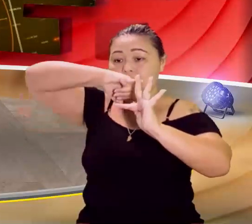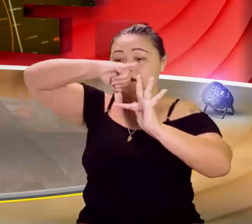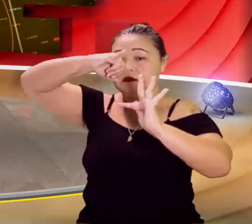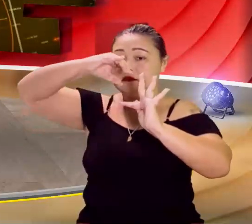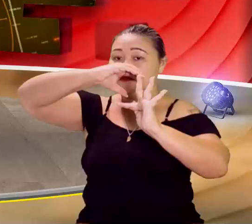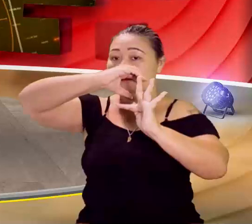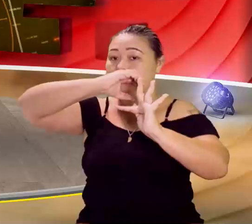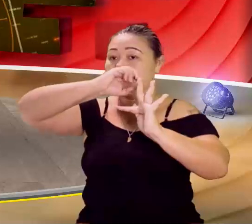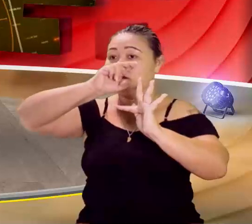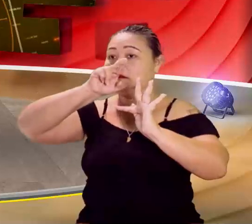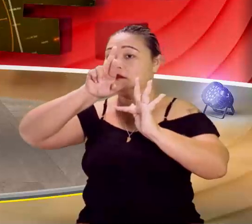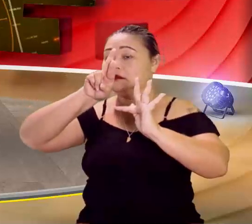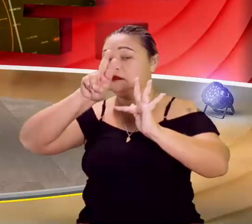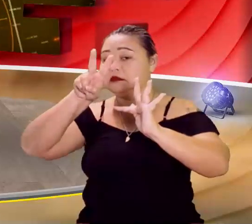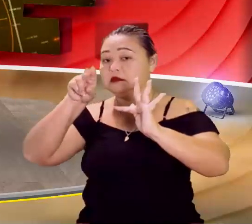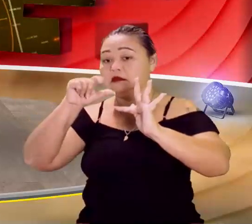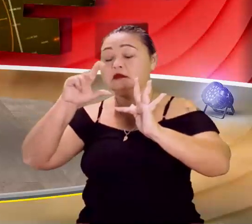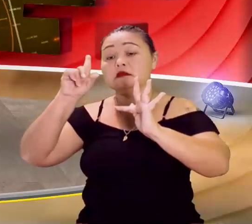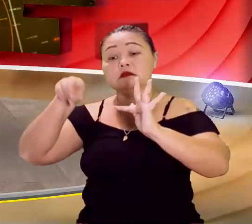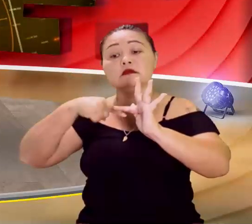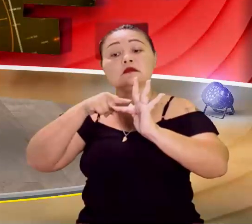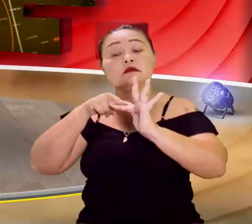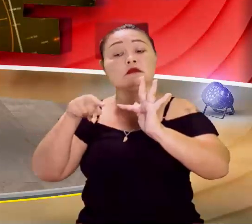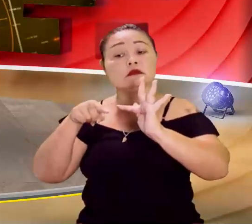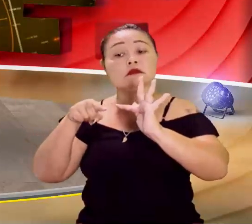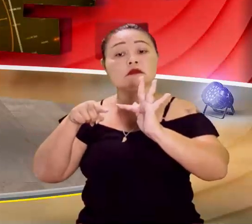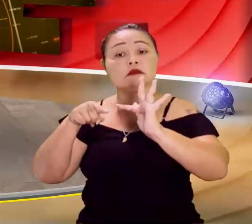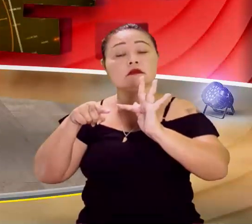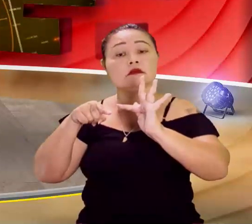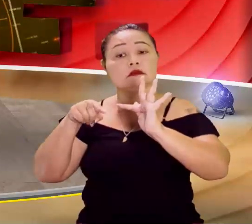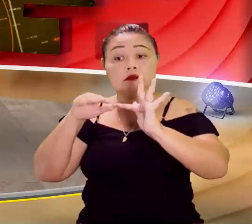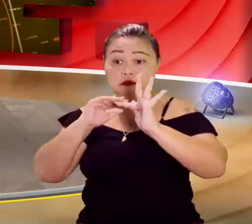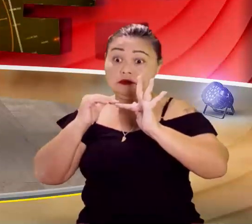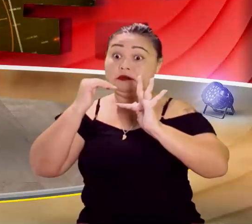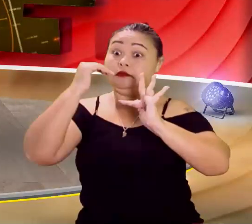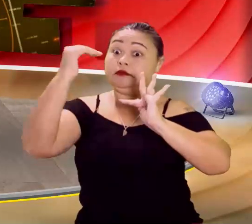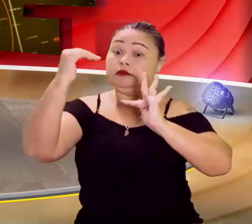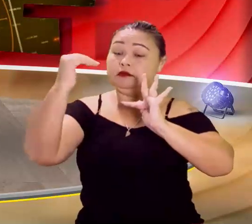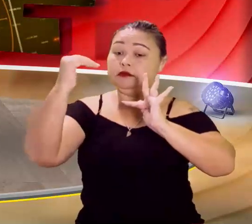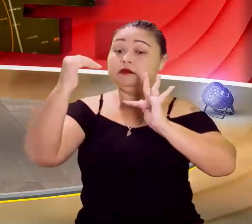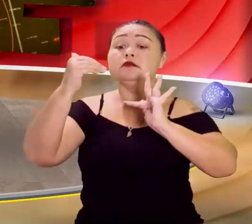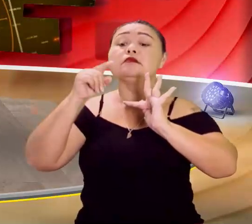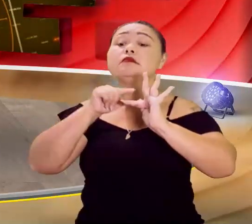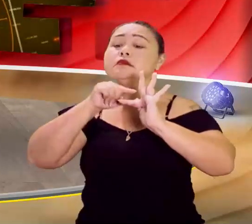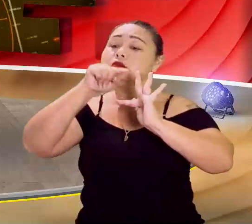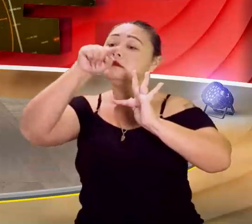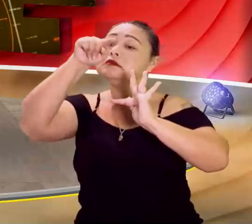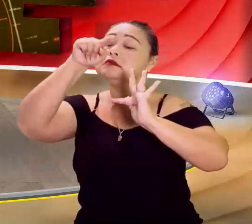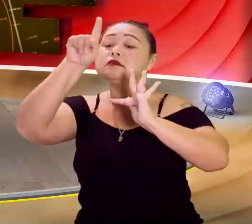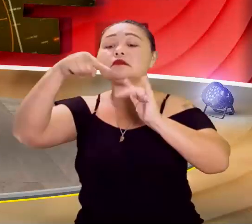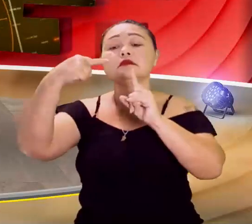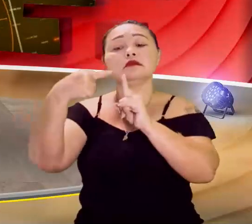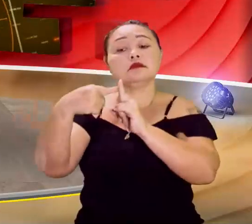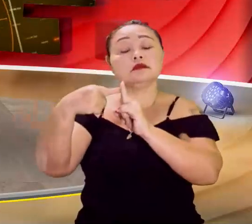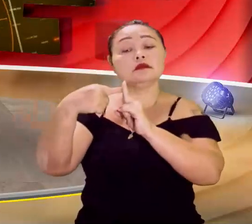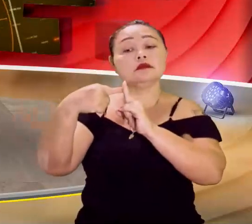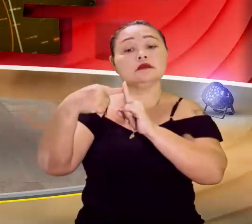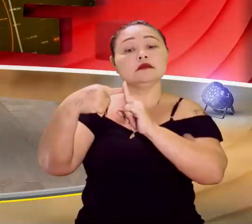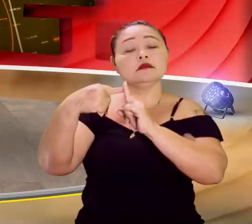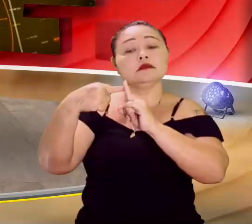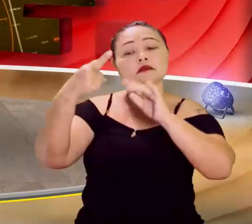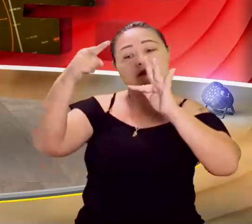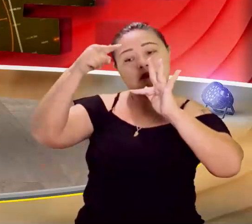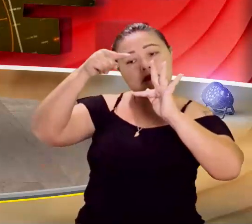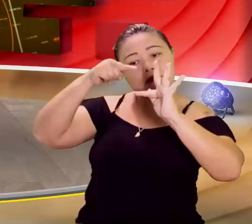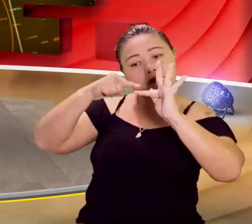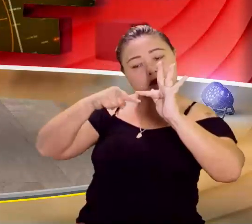né? Porque se a curva da função estiver na parte de cima, onde ela estiver tocando é positivo. Se a linha